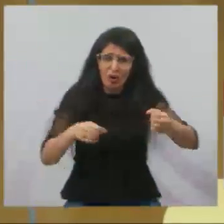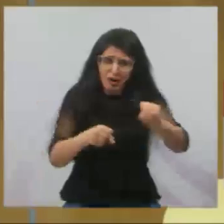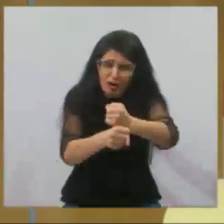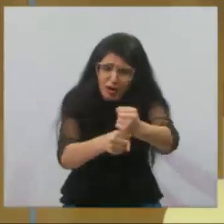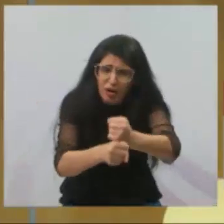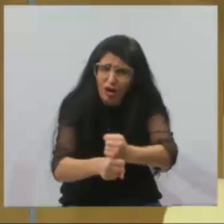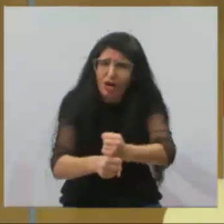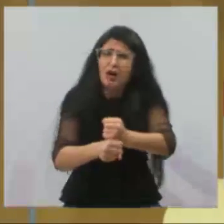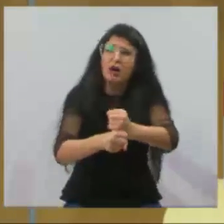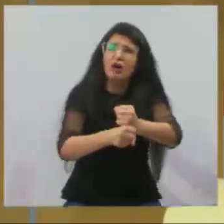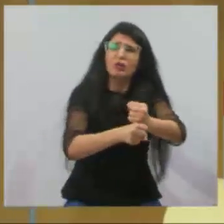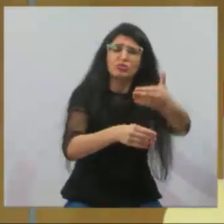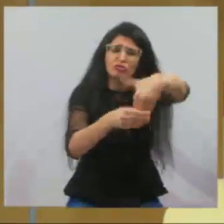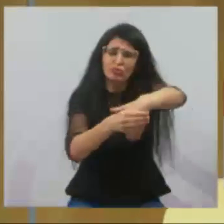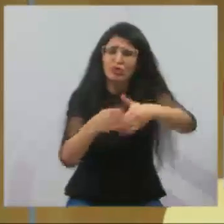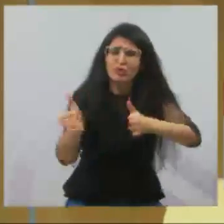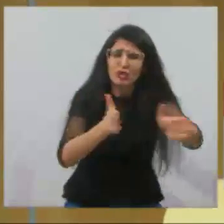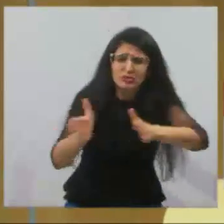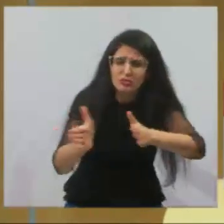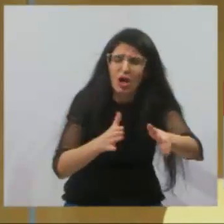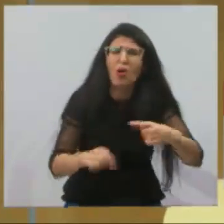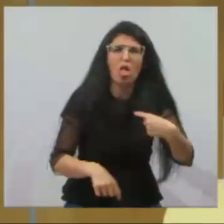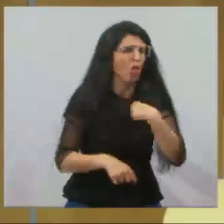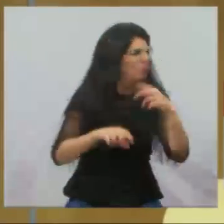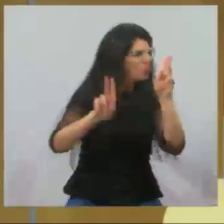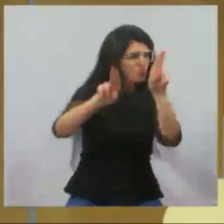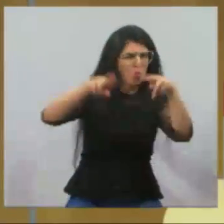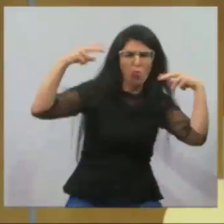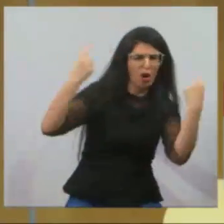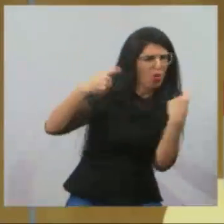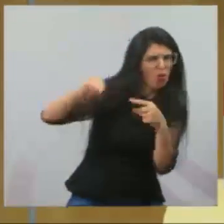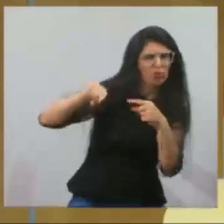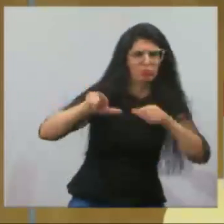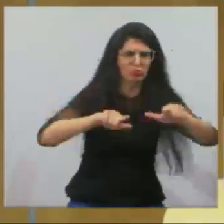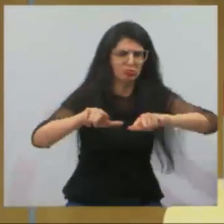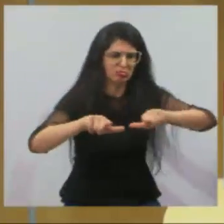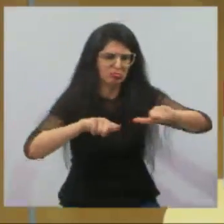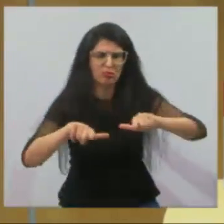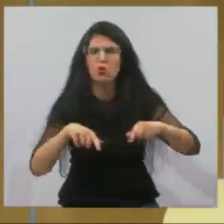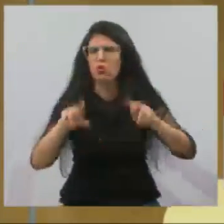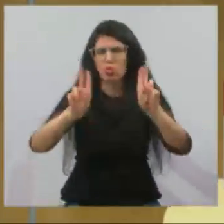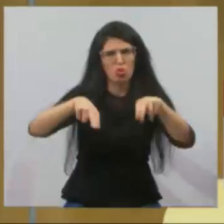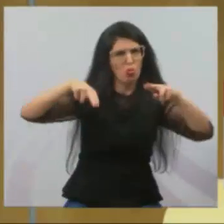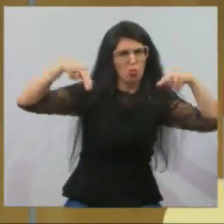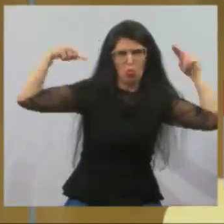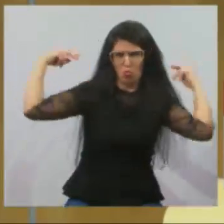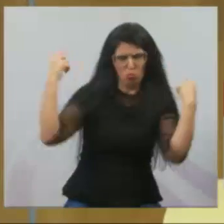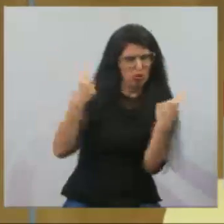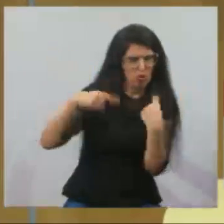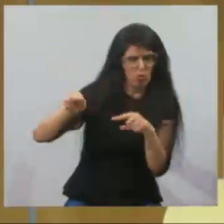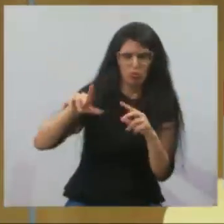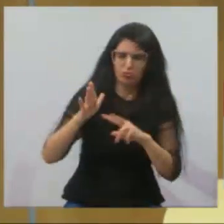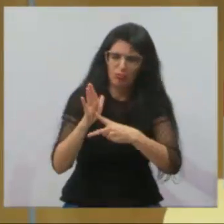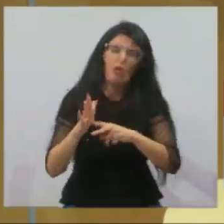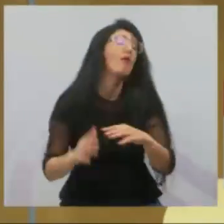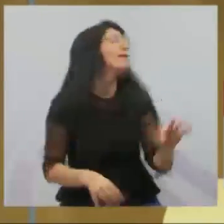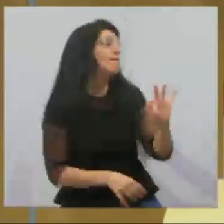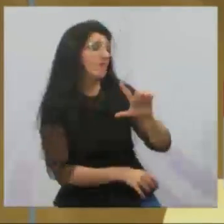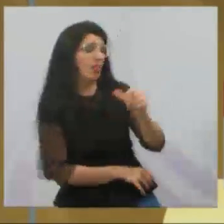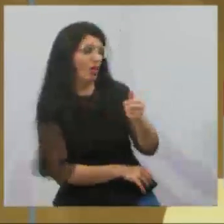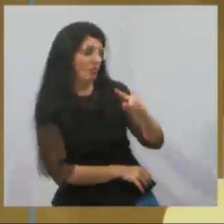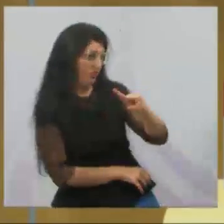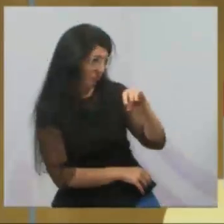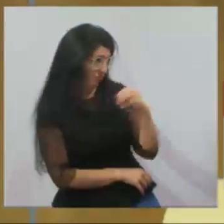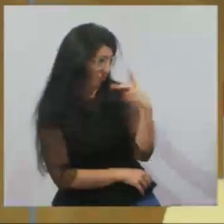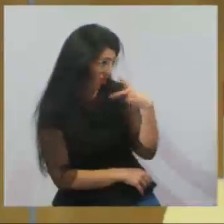com os trabalhadores, né? Eu não posso dizer, né, aqui como o vereador Flavinho levantou, mas aqui tem